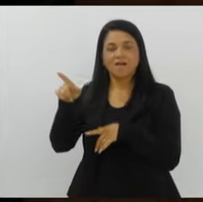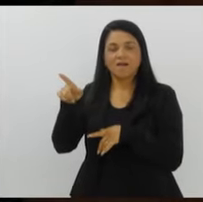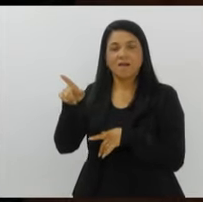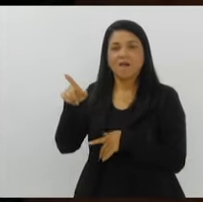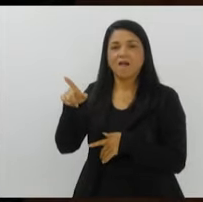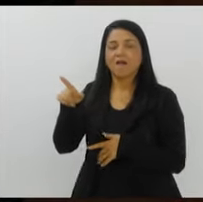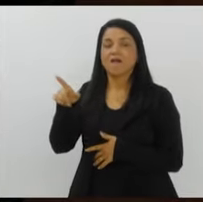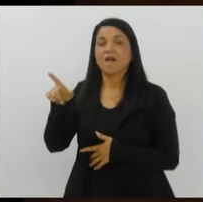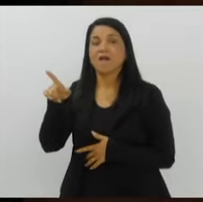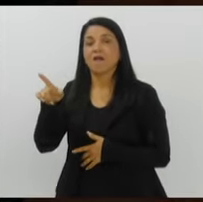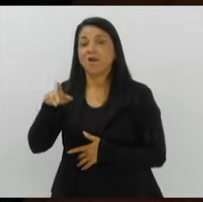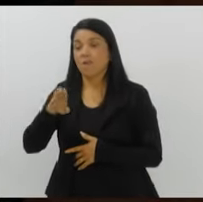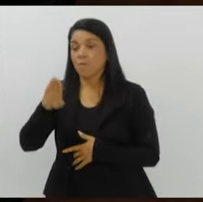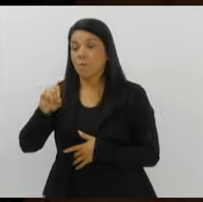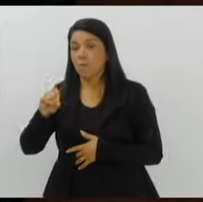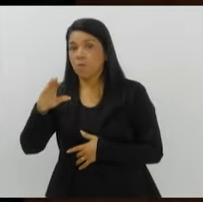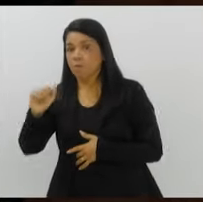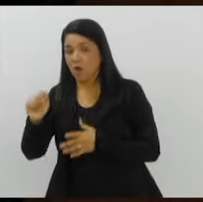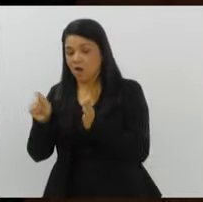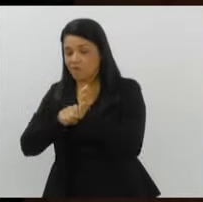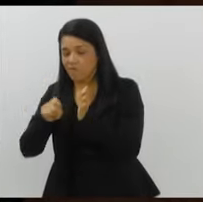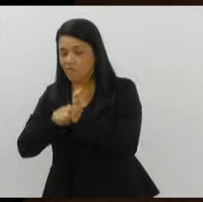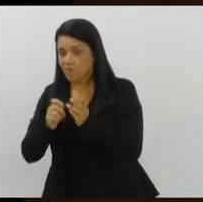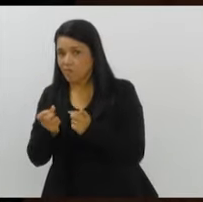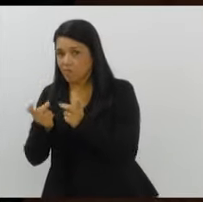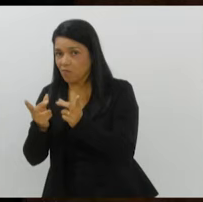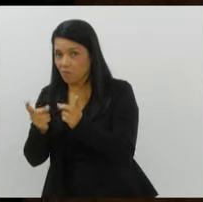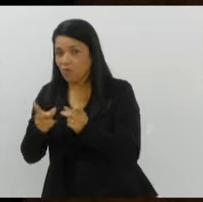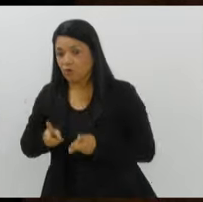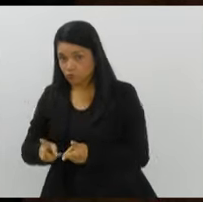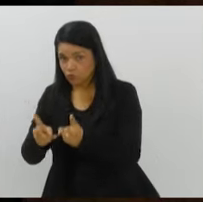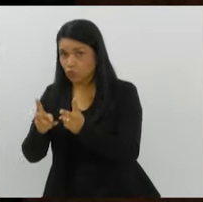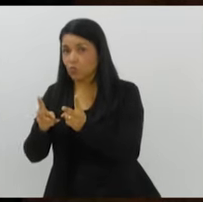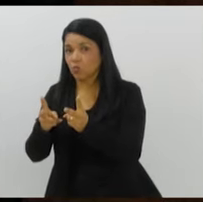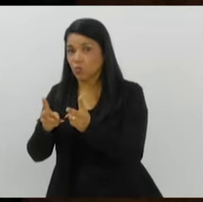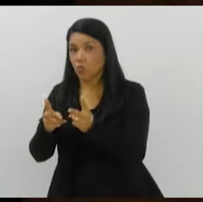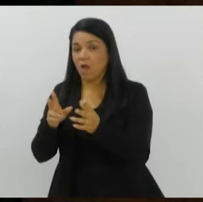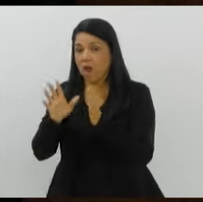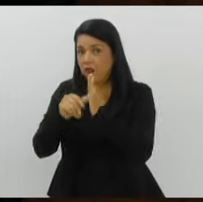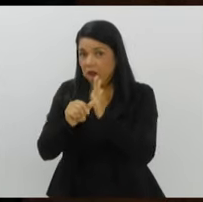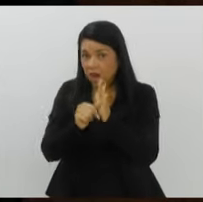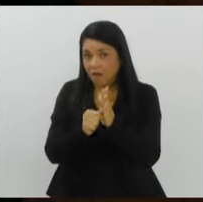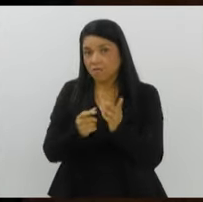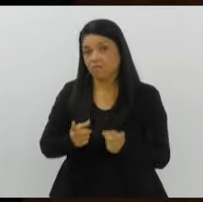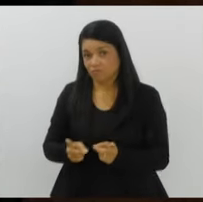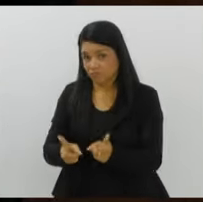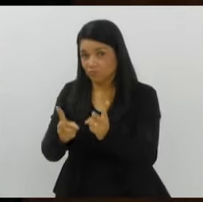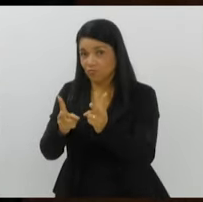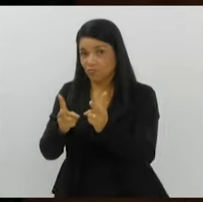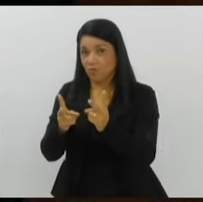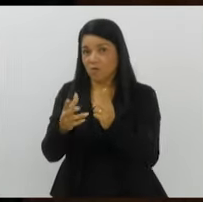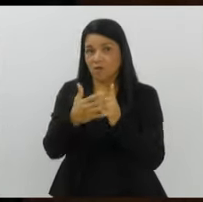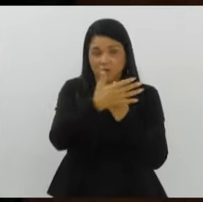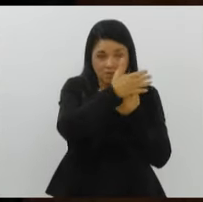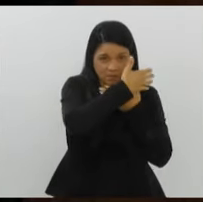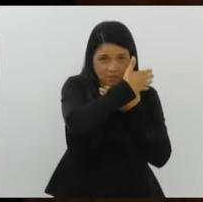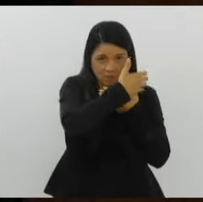funcionando, os assaltos continuaram ocorrendo, sequestros não